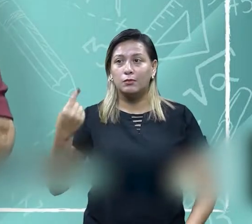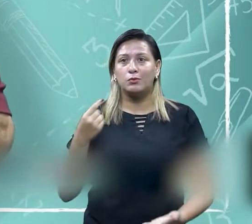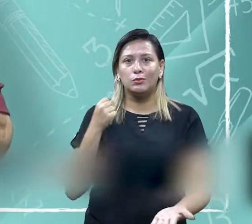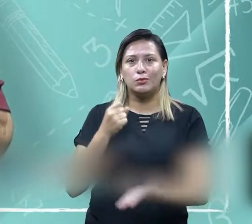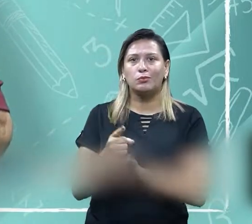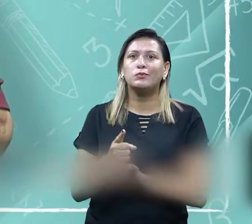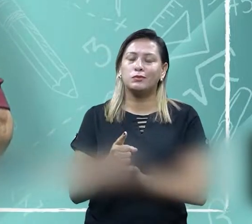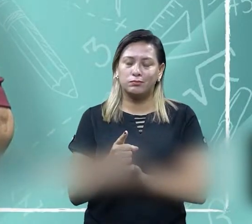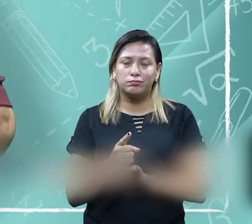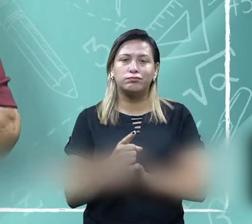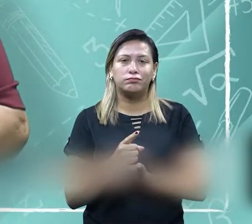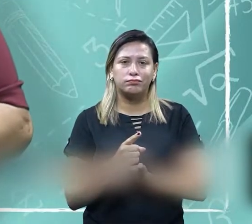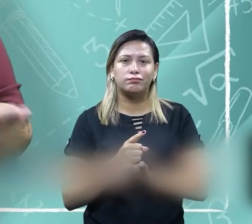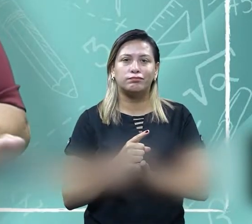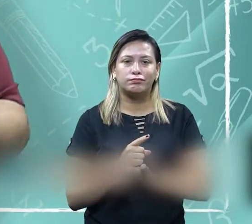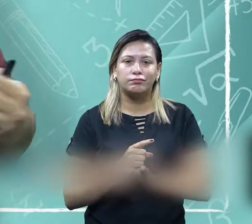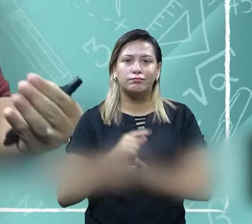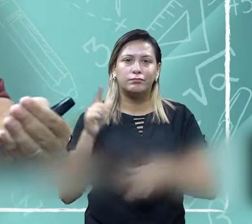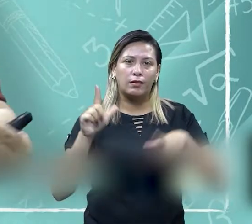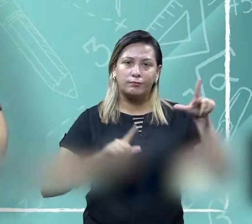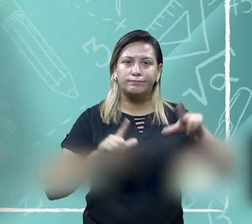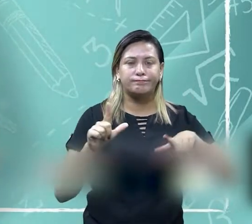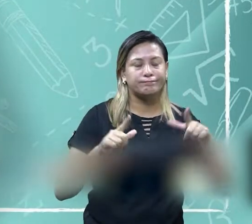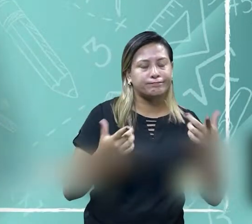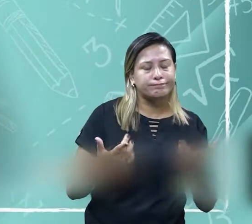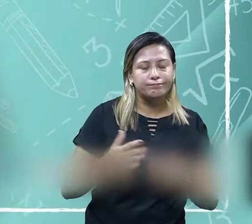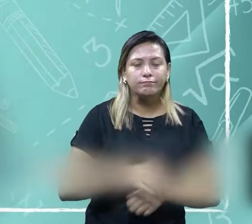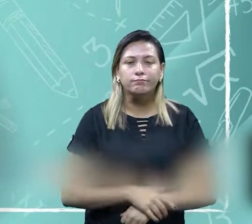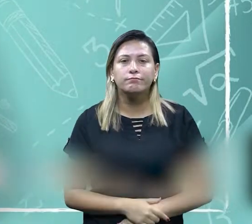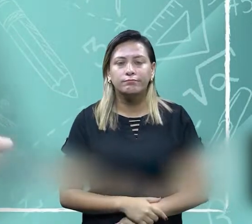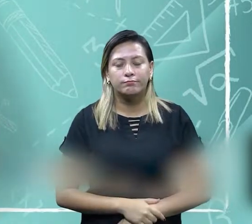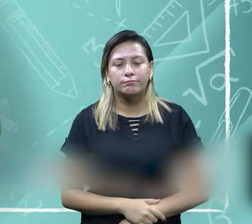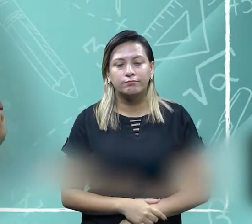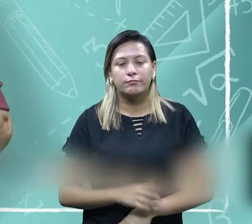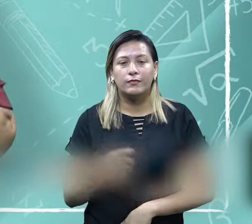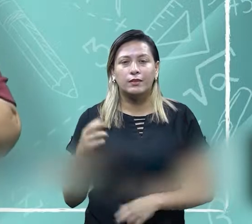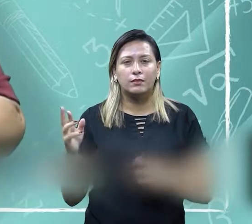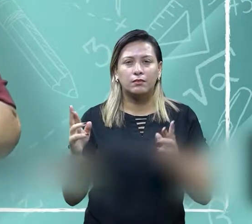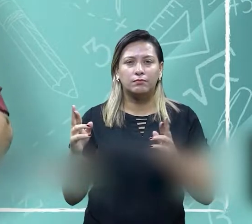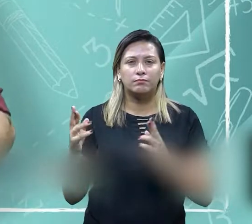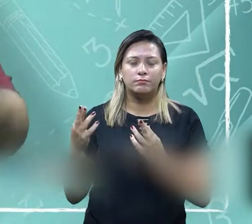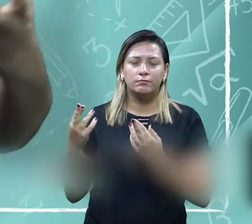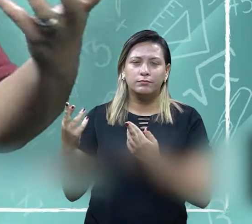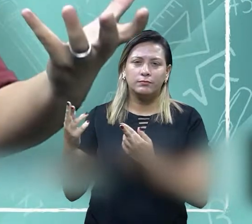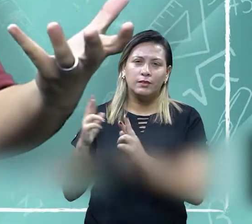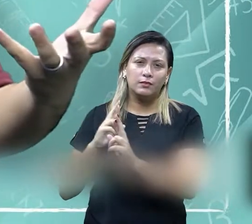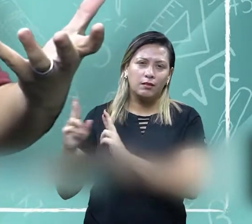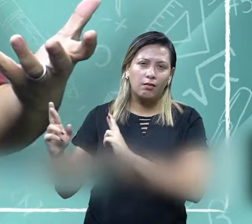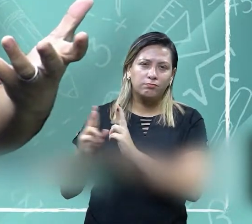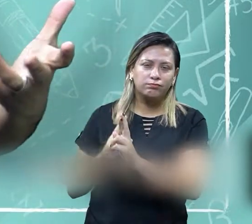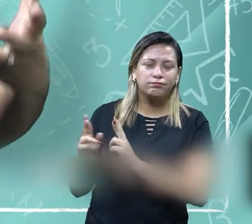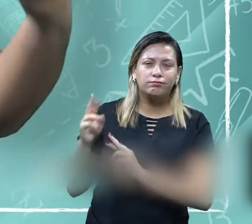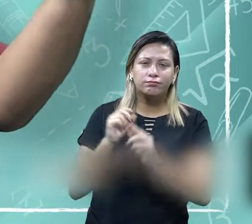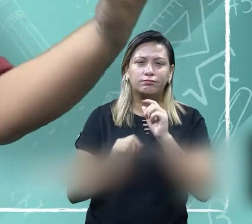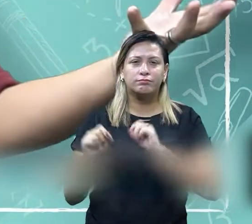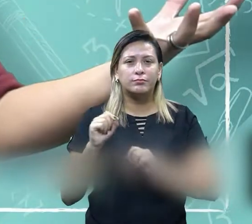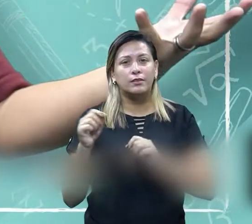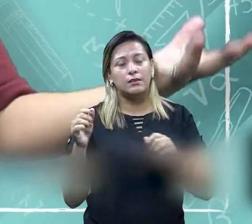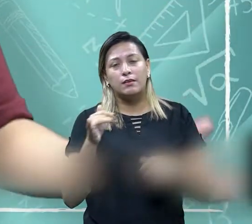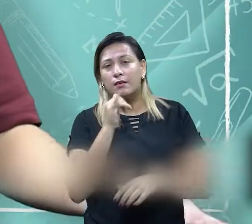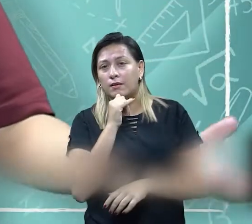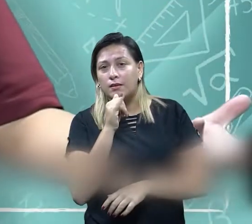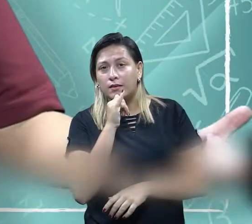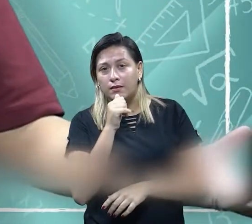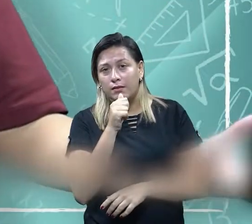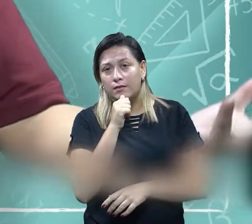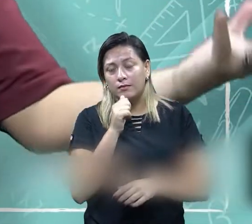compramos esse mesmo produto. Então essa relação ainda é de exportar matérias-primas